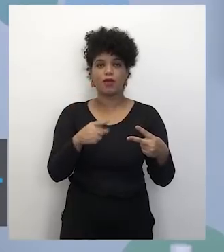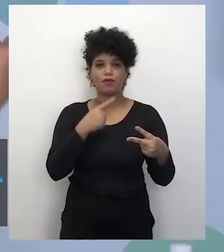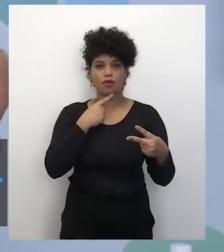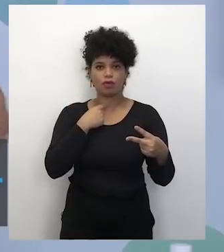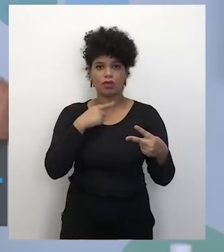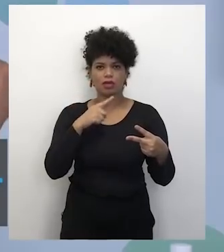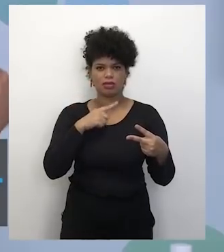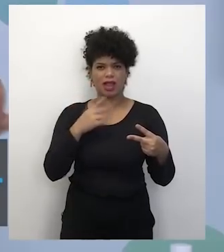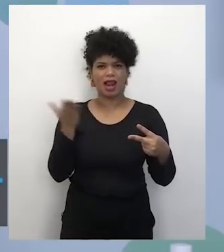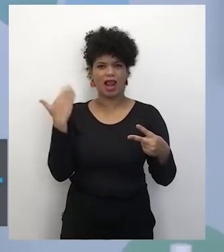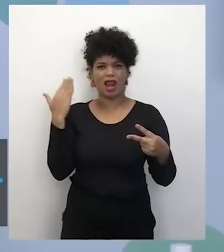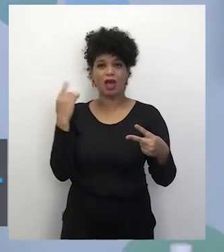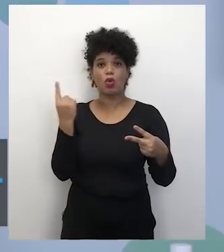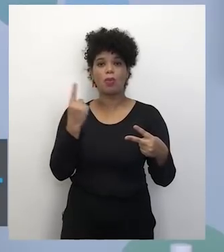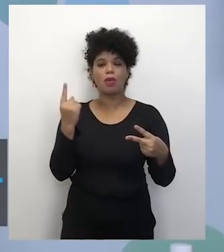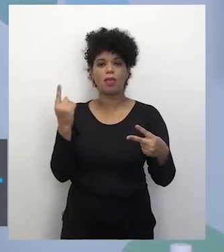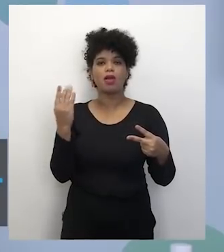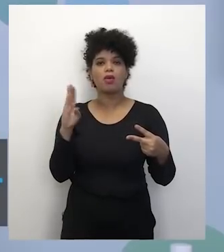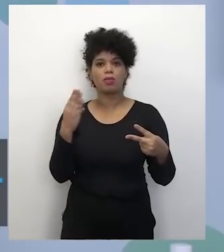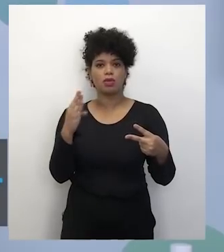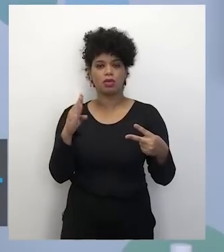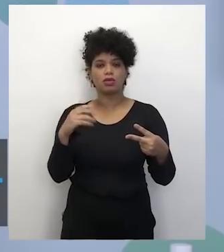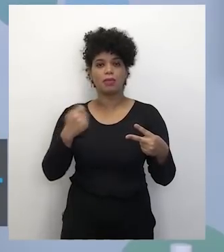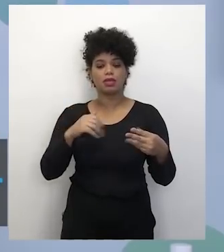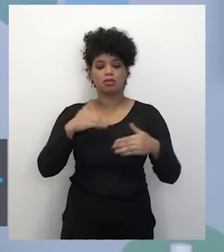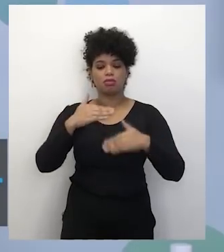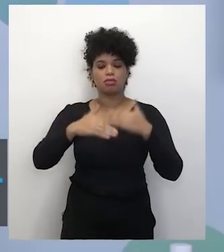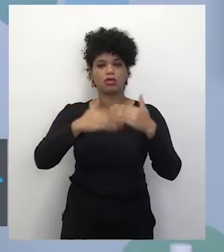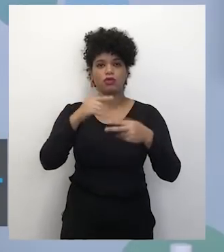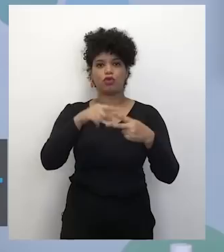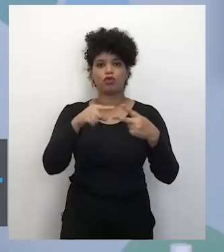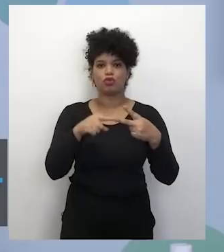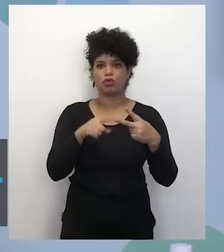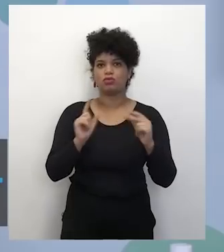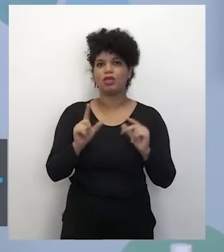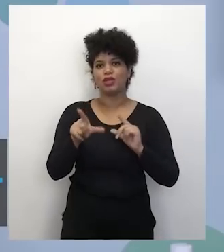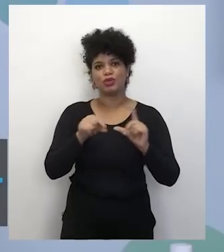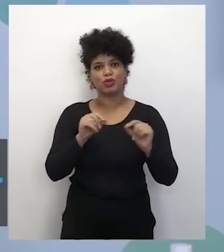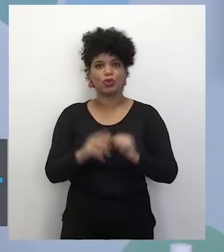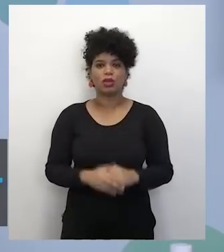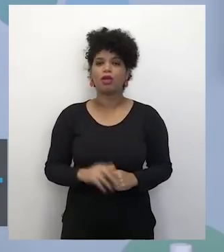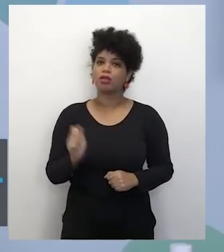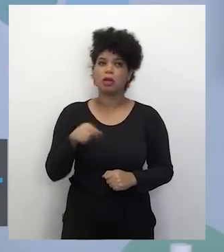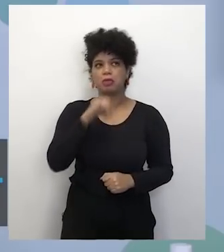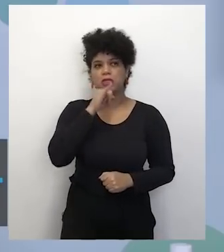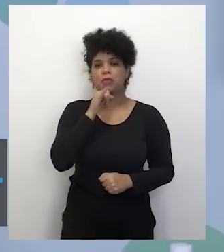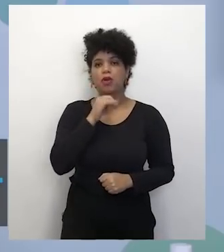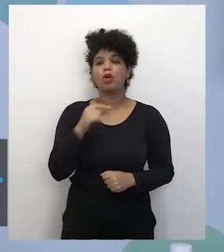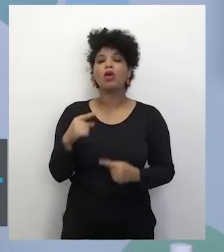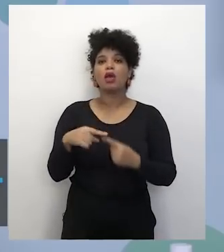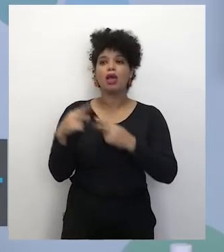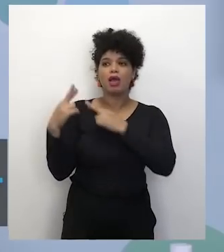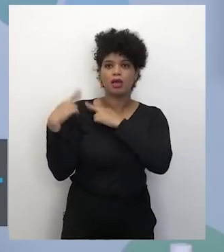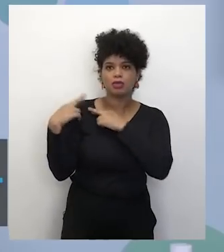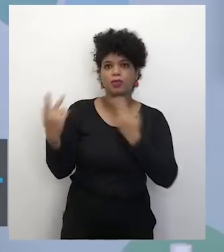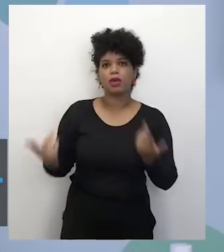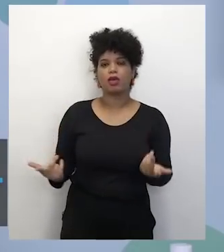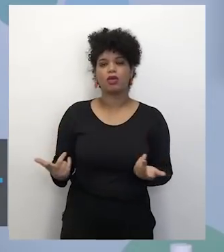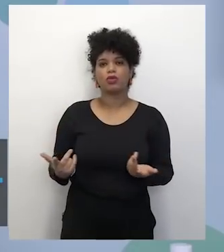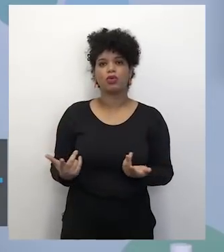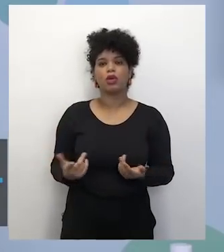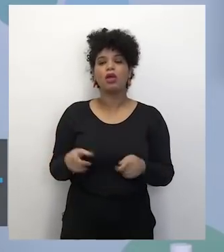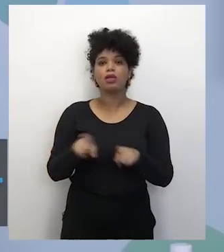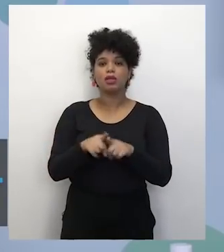que lá no primeiro bimestre ele precisava desenvolver. Então, ele poderia ter escolhido respeito, poderia ter